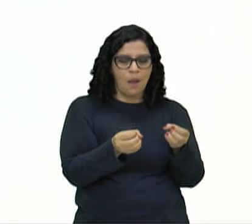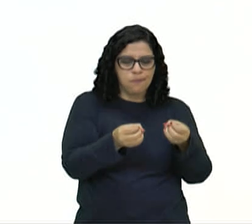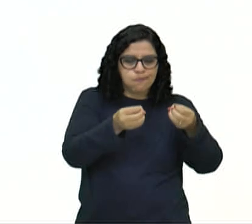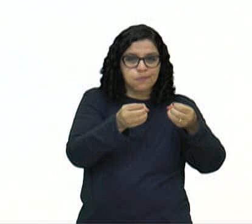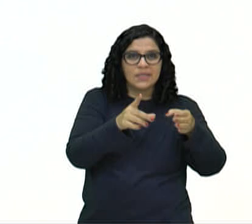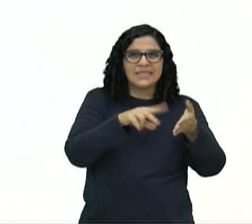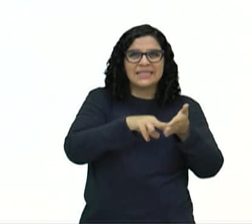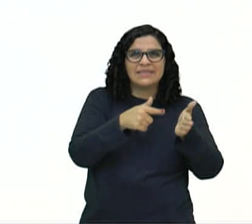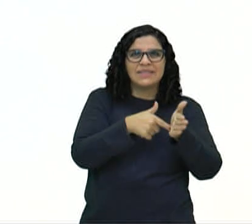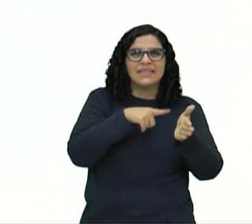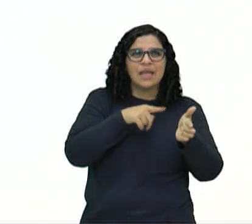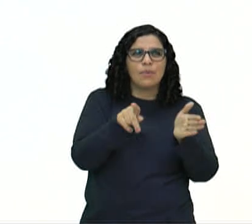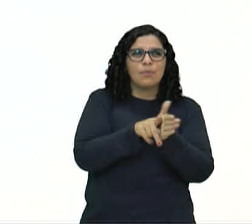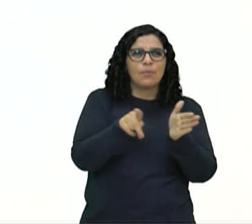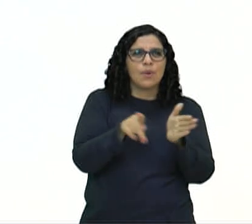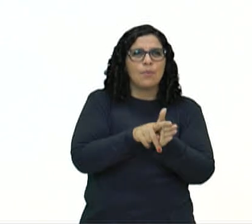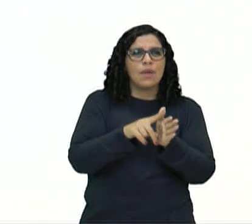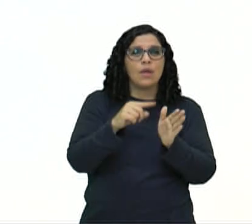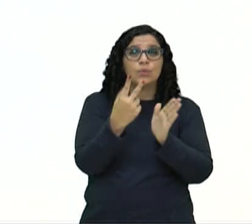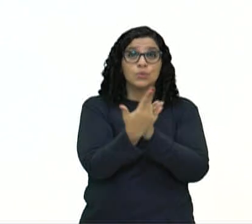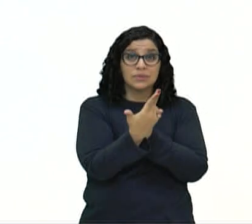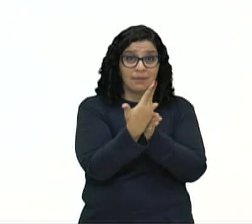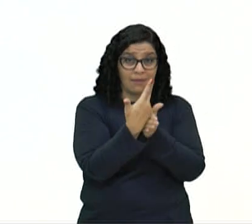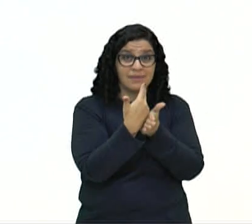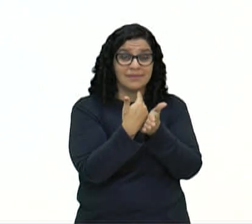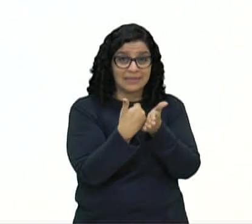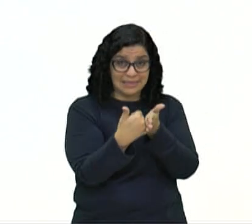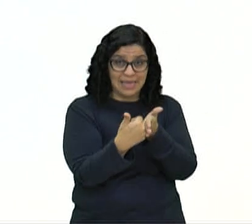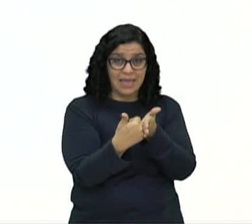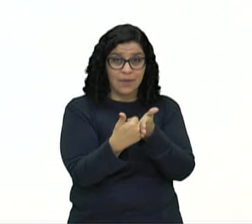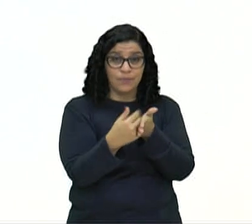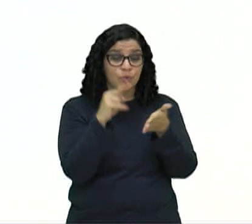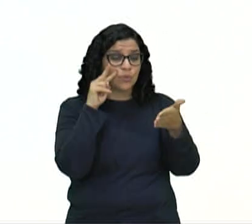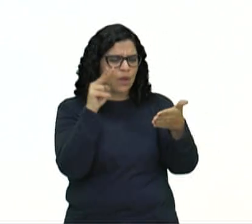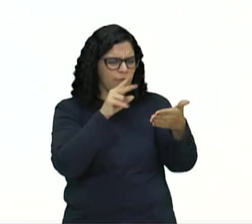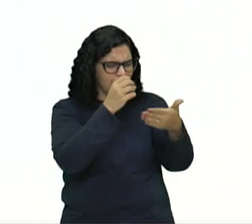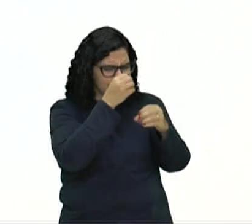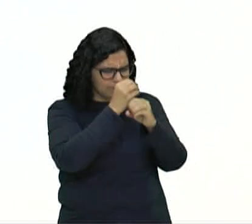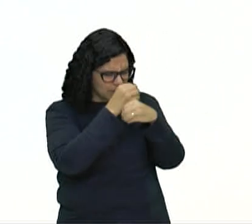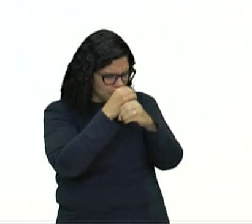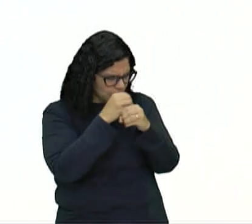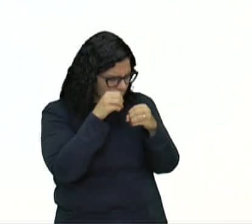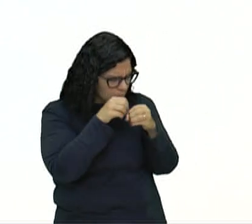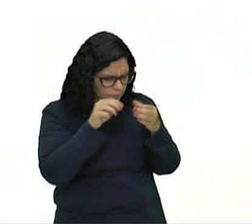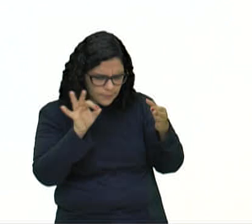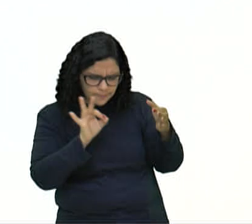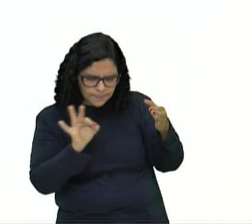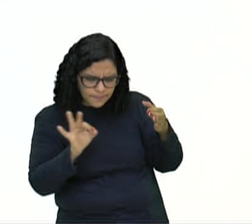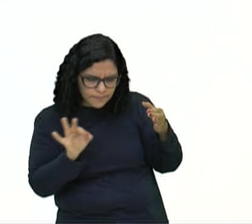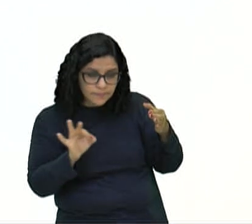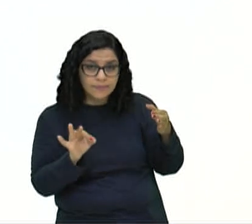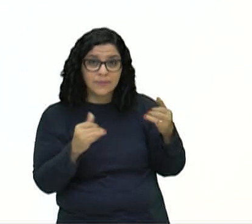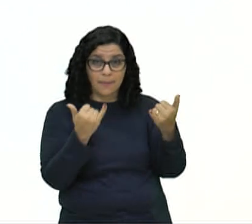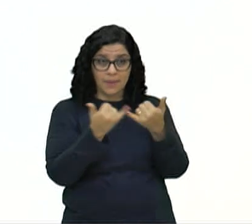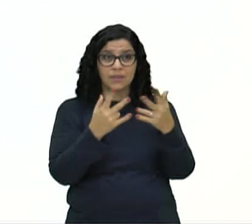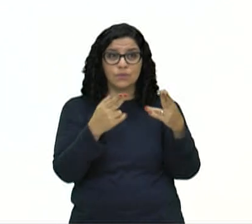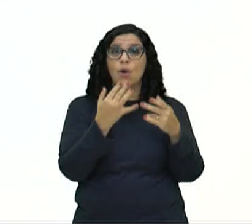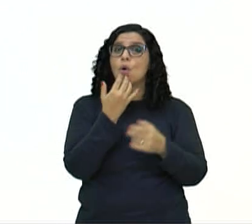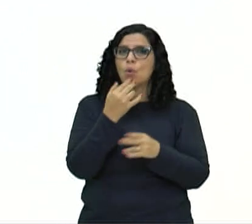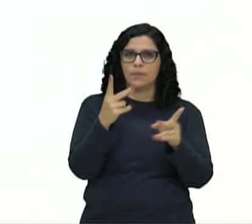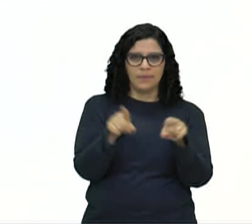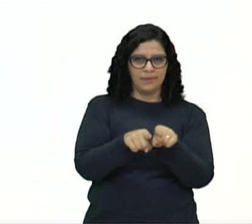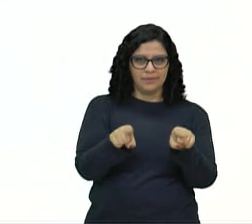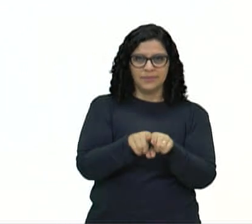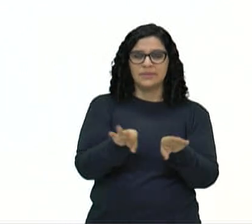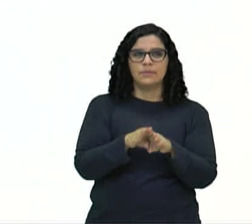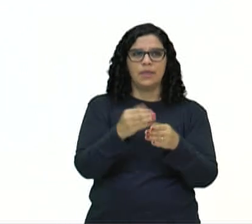bolsas têm esse formato, isso aqui é um desenho do que foi visto ao microscópio, um desenho fiel ao microscópio, inclusive nas cores.